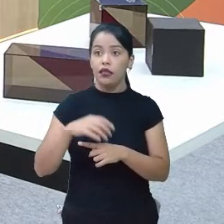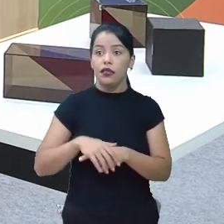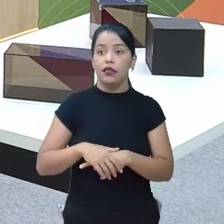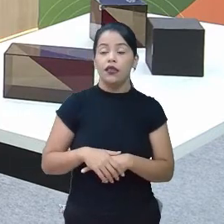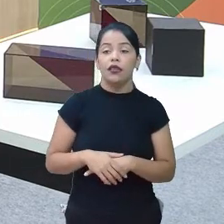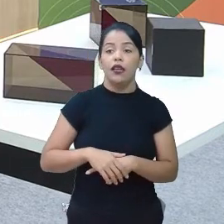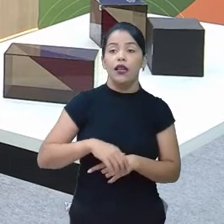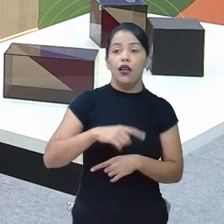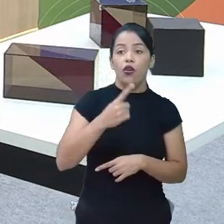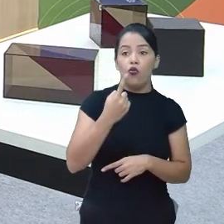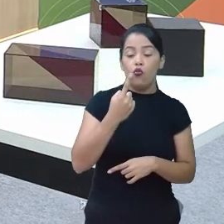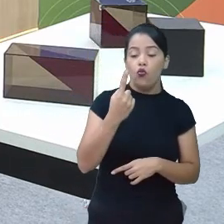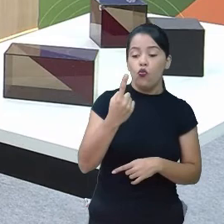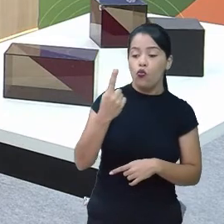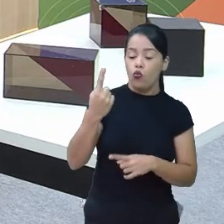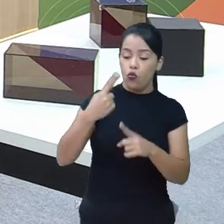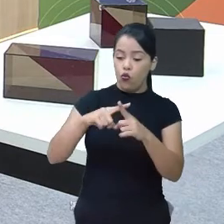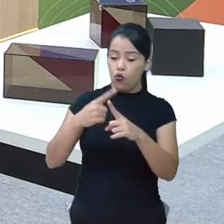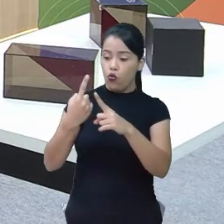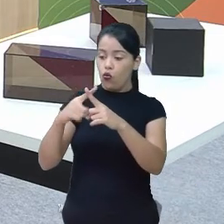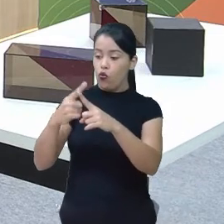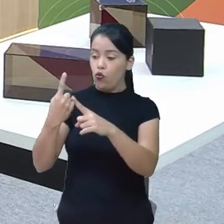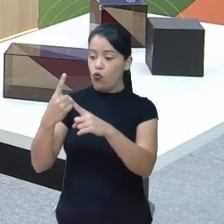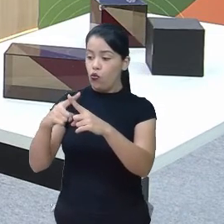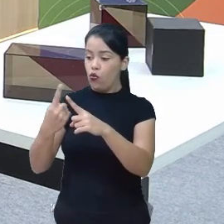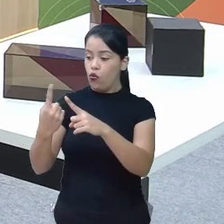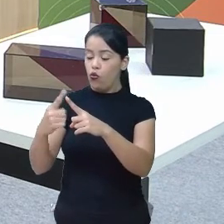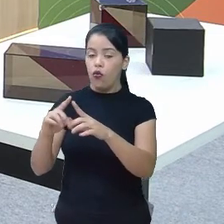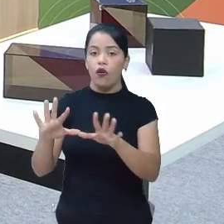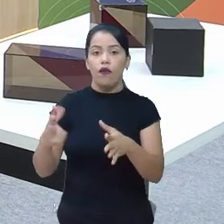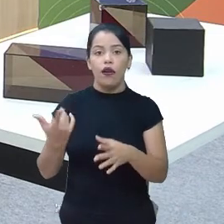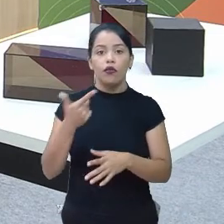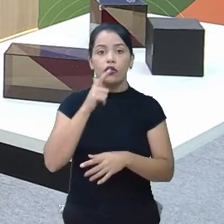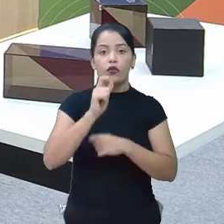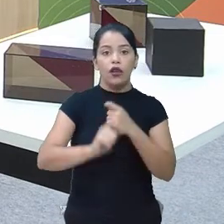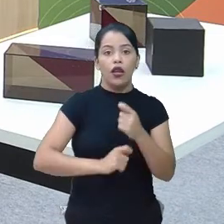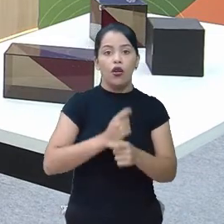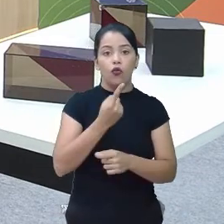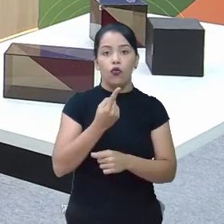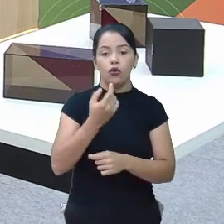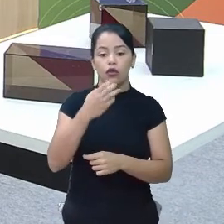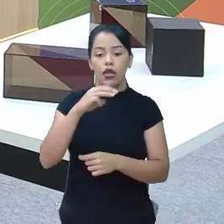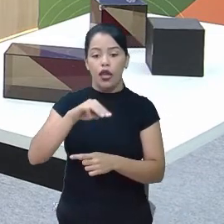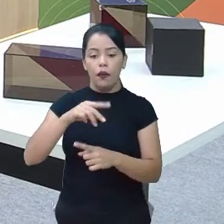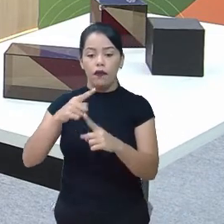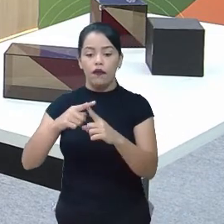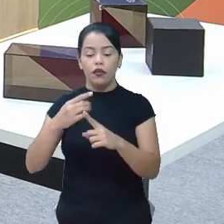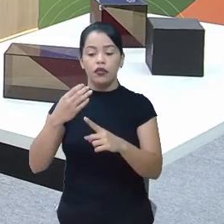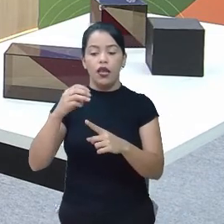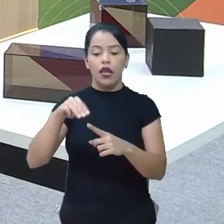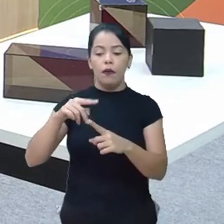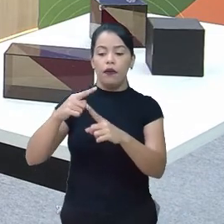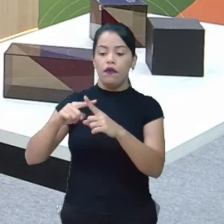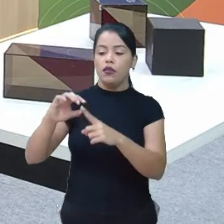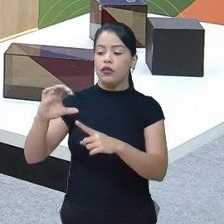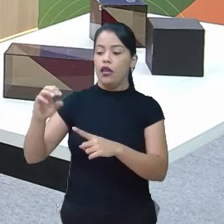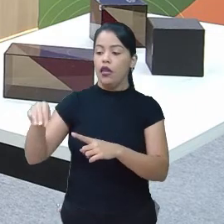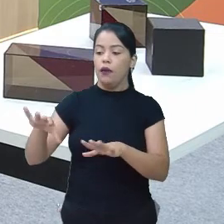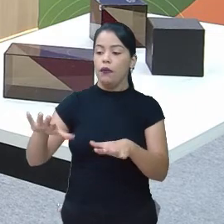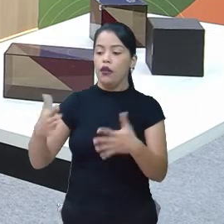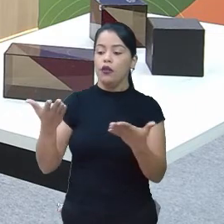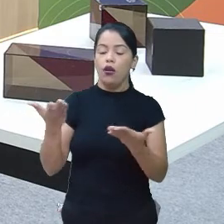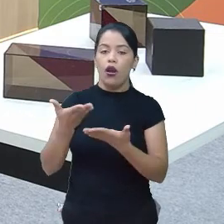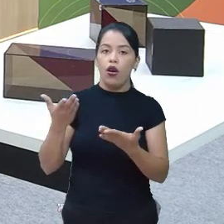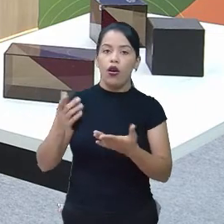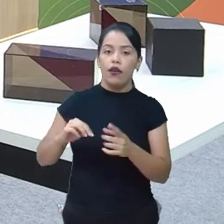vai dar 1, né? E centímetro 3 vezes aqui na multiplicação vai me dar centímetros cúbicos. Lembra dessa ideia de